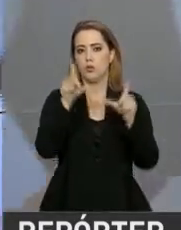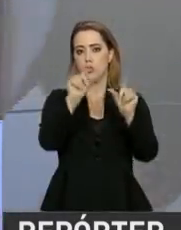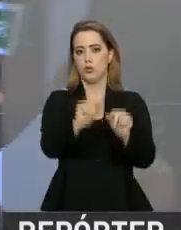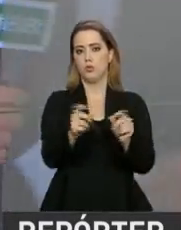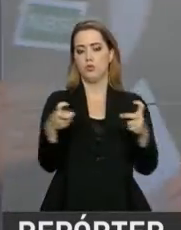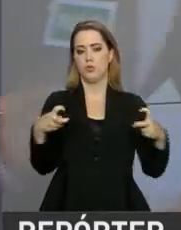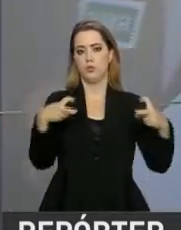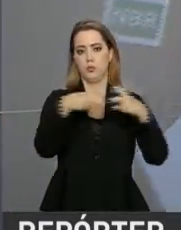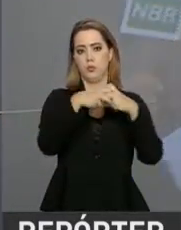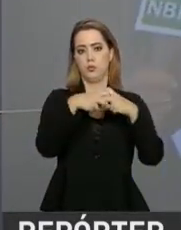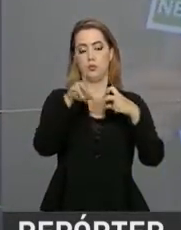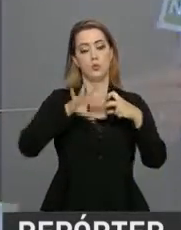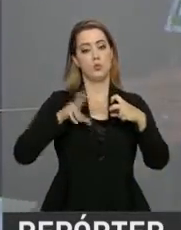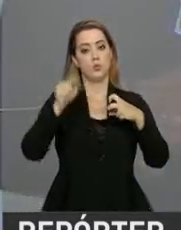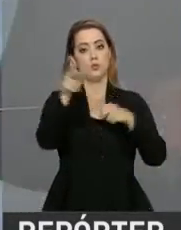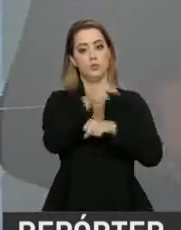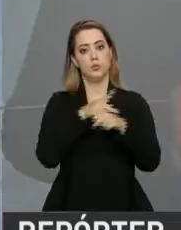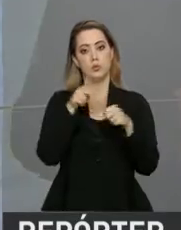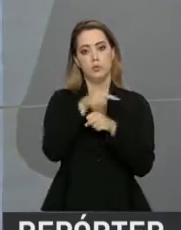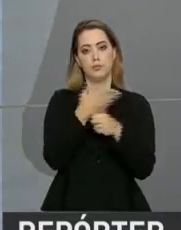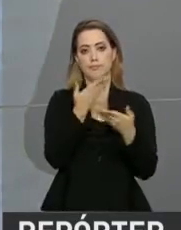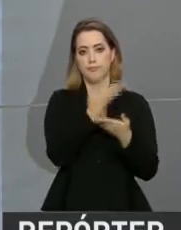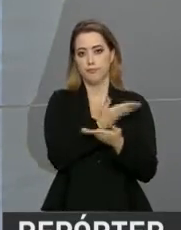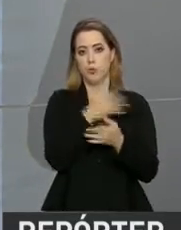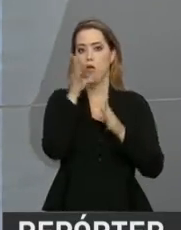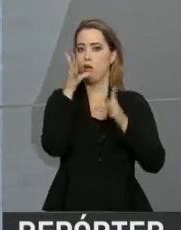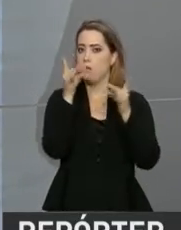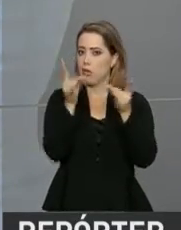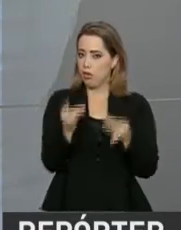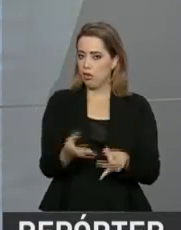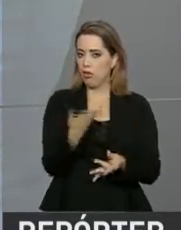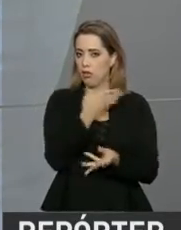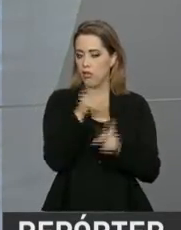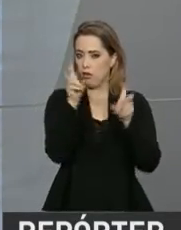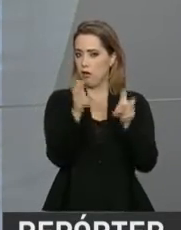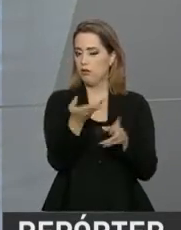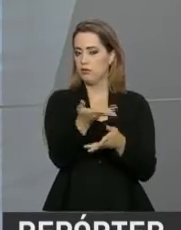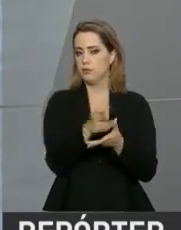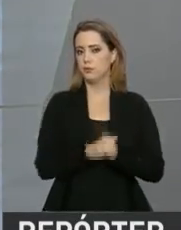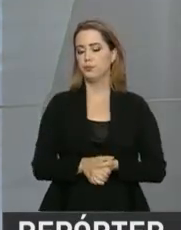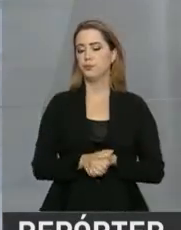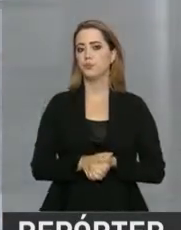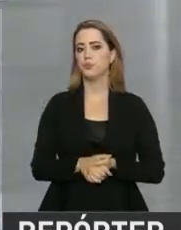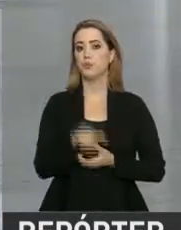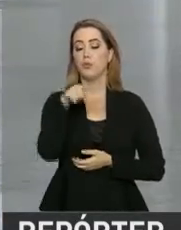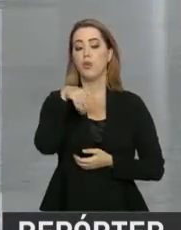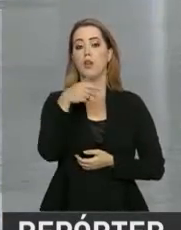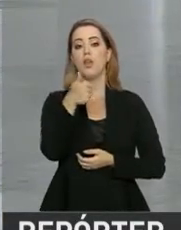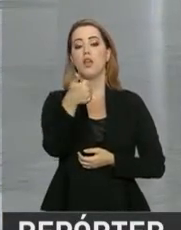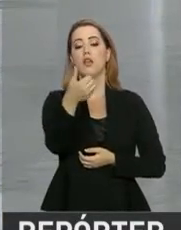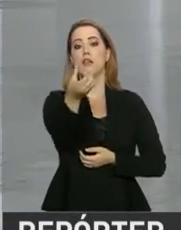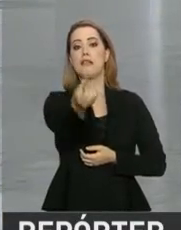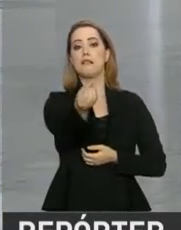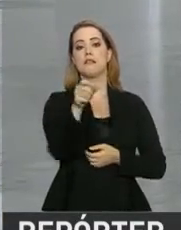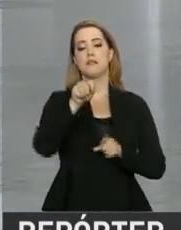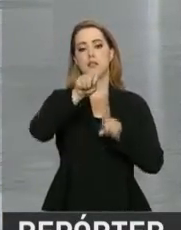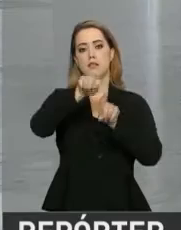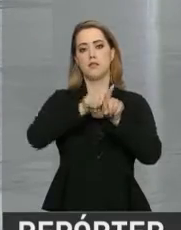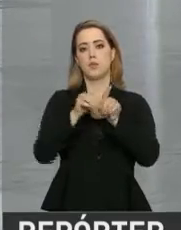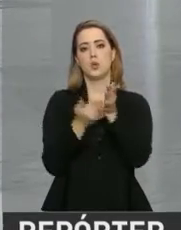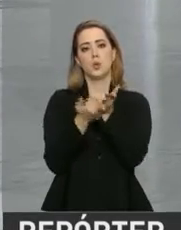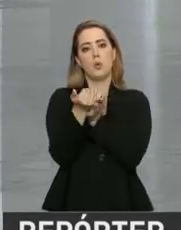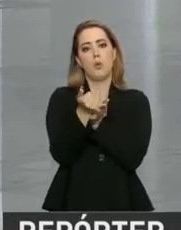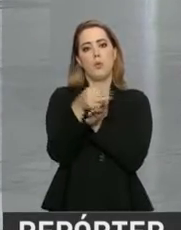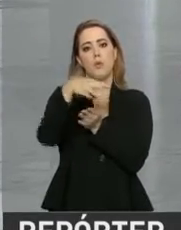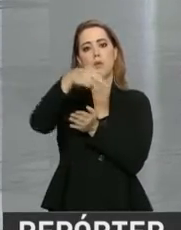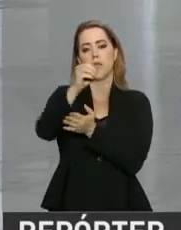vivo, tem as informações para a gente sobre esse assunto, né, Paulo? Boa tarde, Zé Luiz. É isso mesmo. Nos últimos 6 meses, desde março,